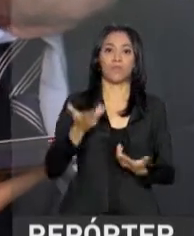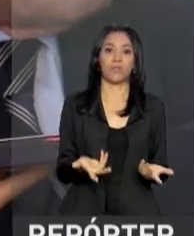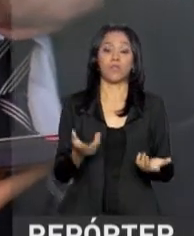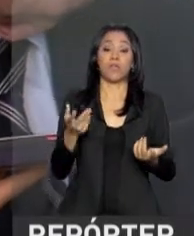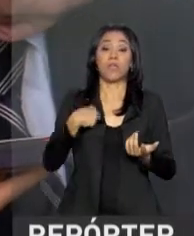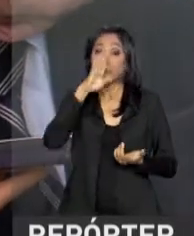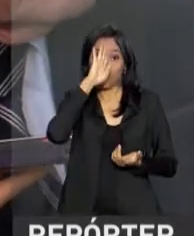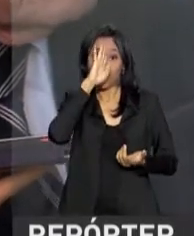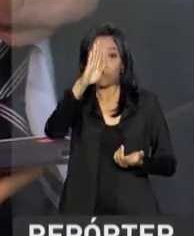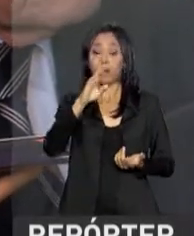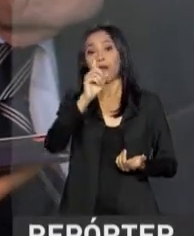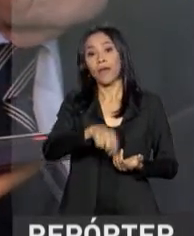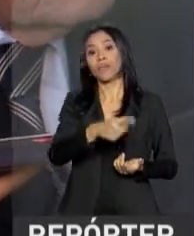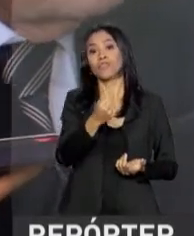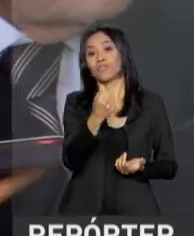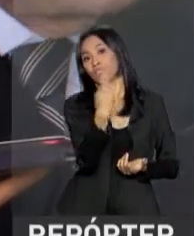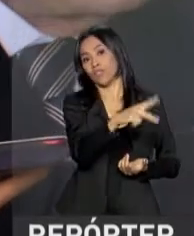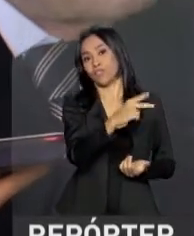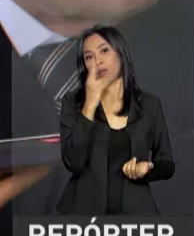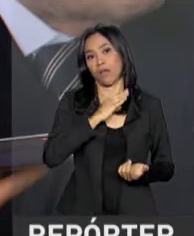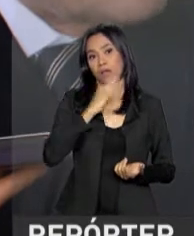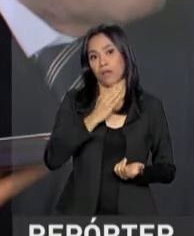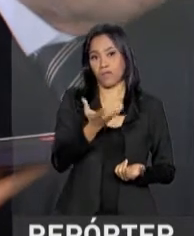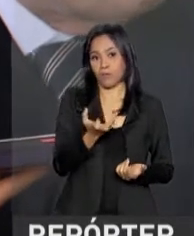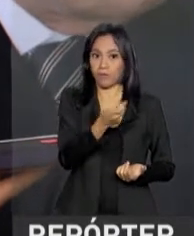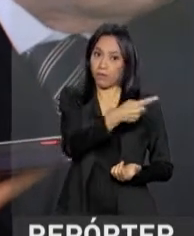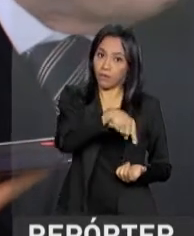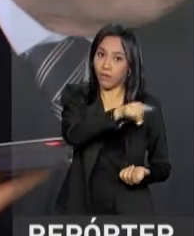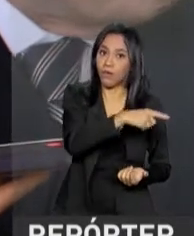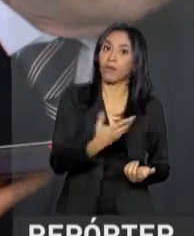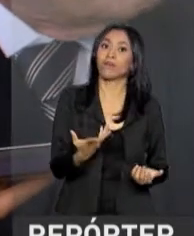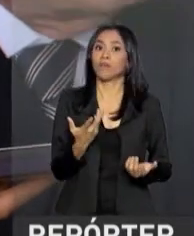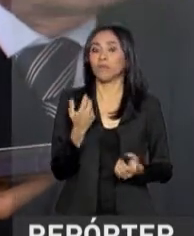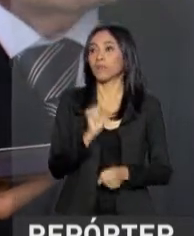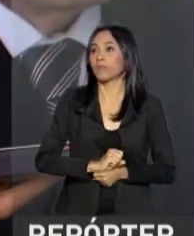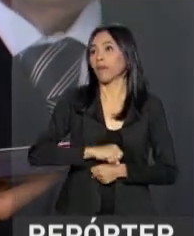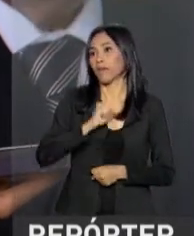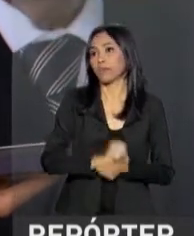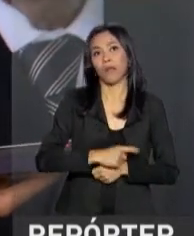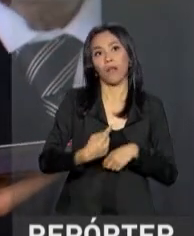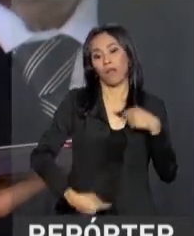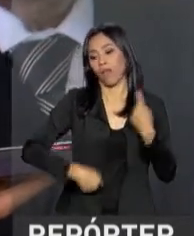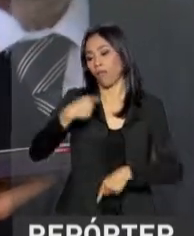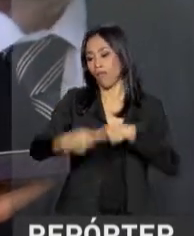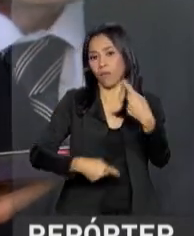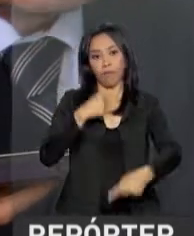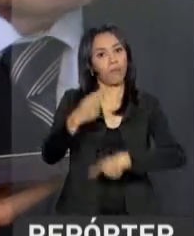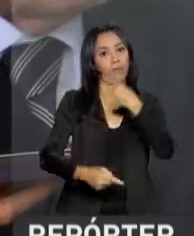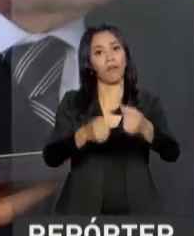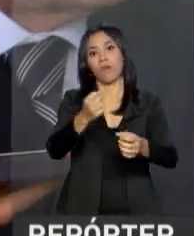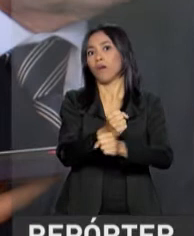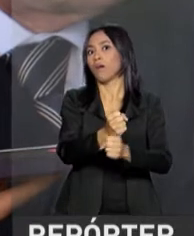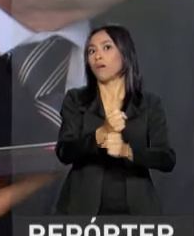seja dinheiro na mão mais rápido do que esperar ainda vários anos a resolução